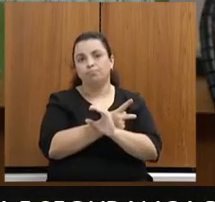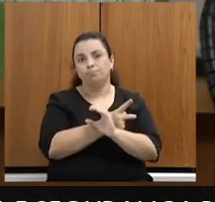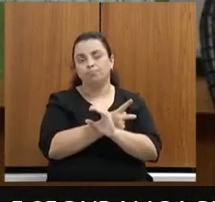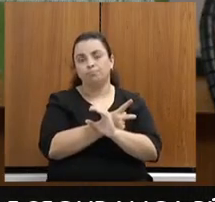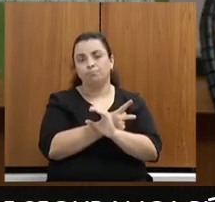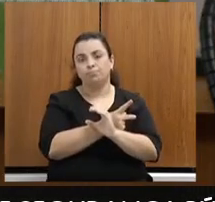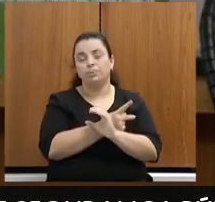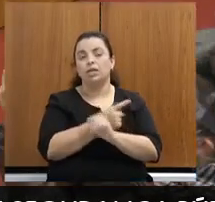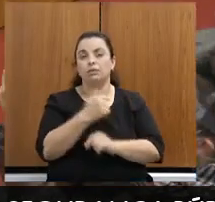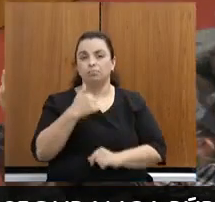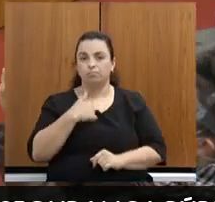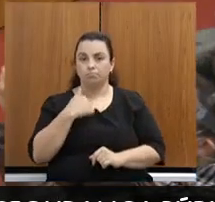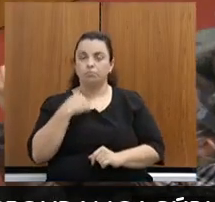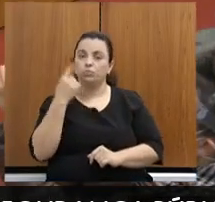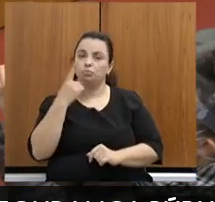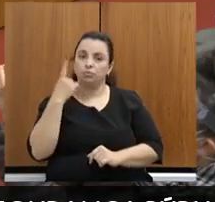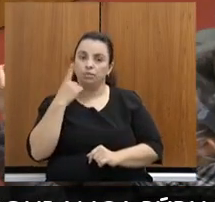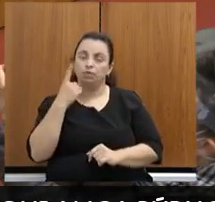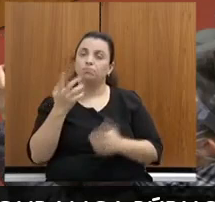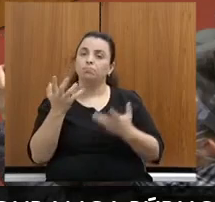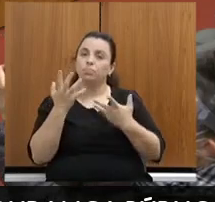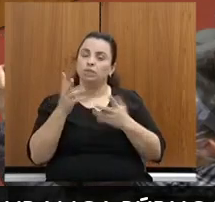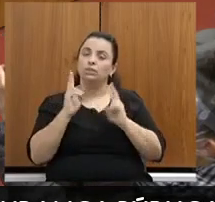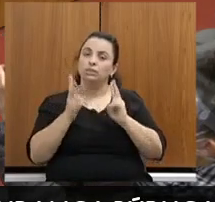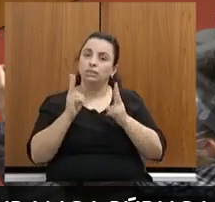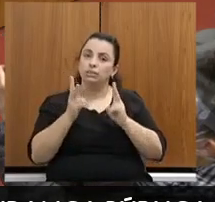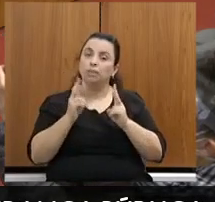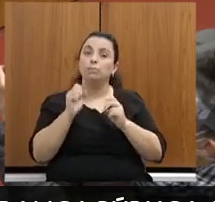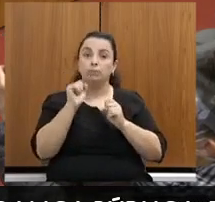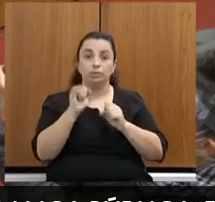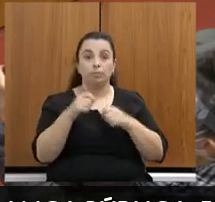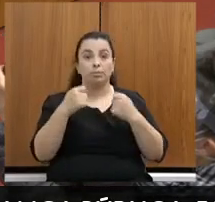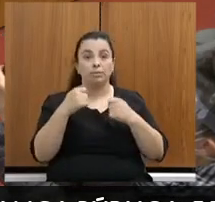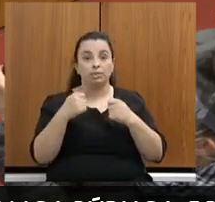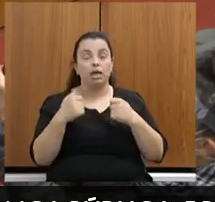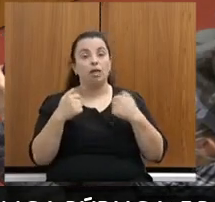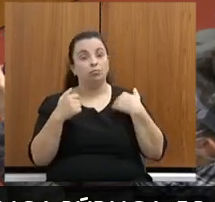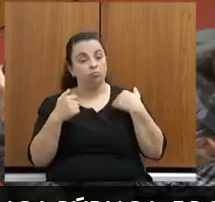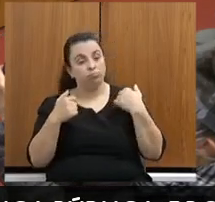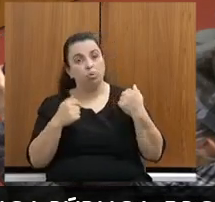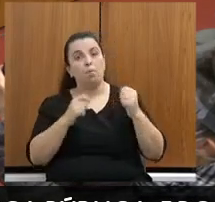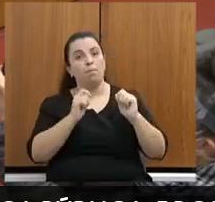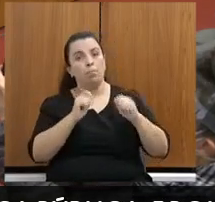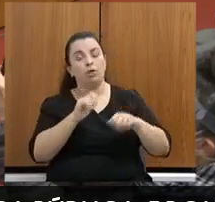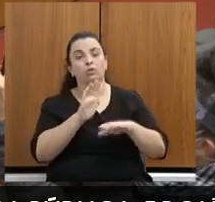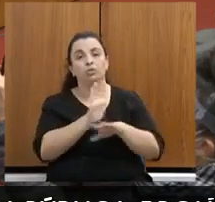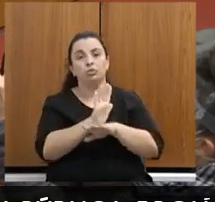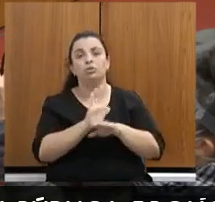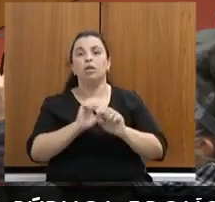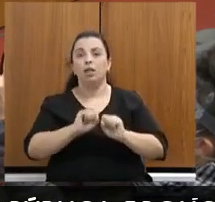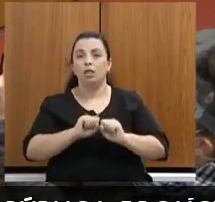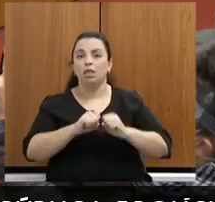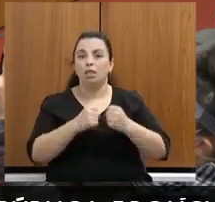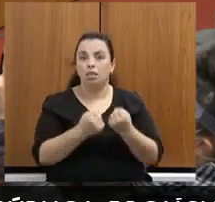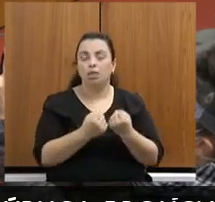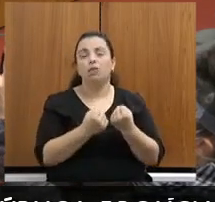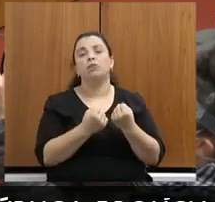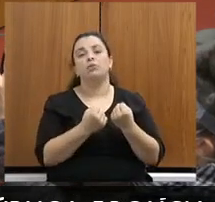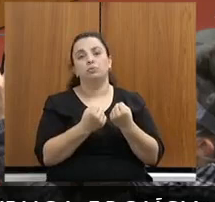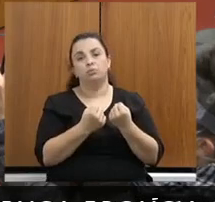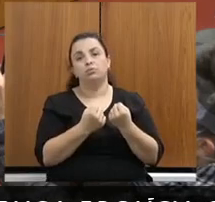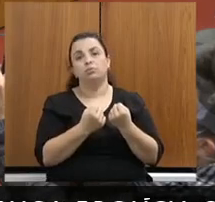aqui para poder sempre quando chamado para ajudar a defender no que for preciso